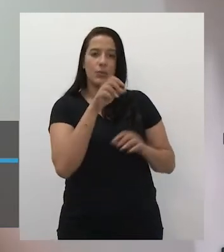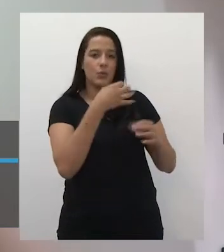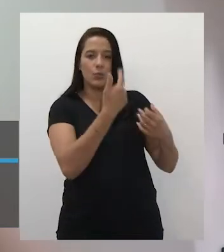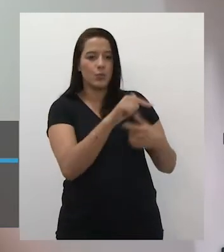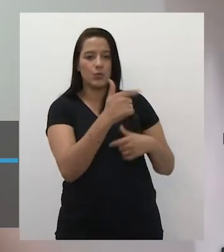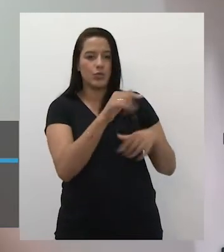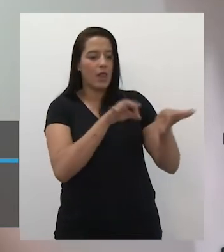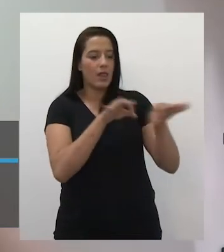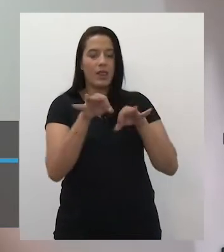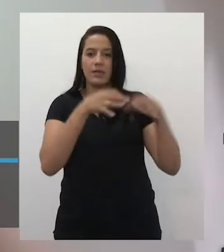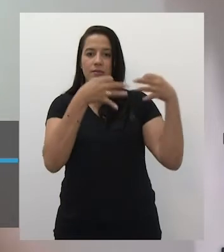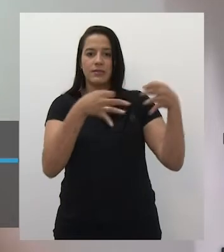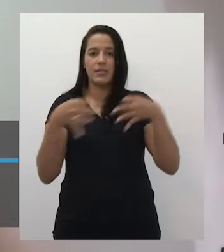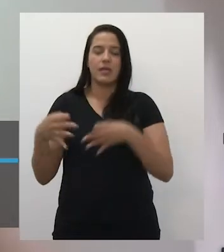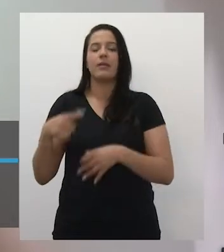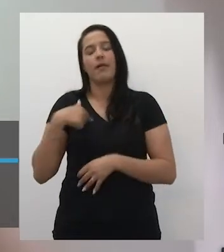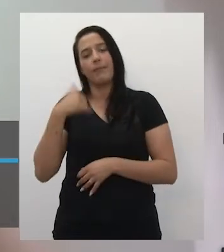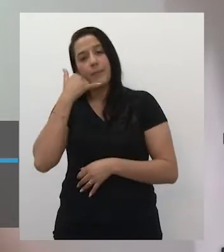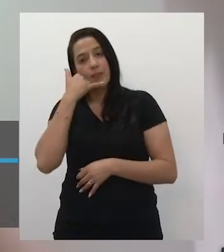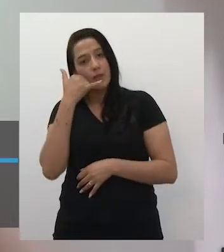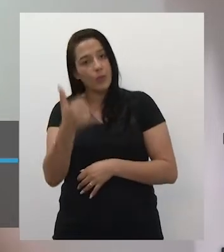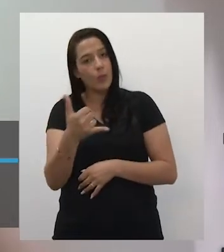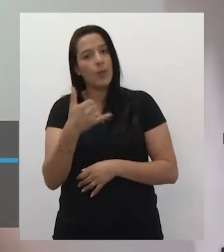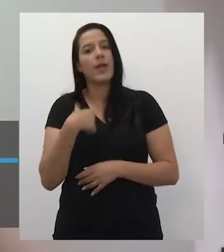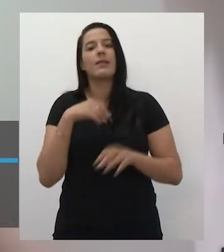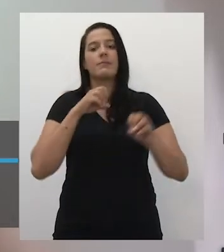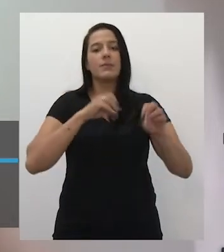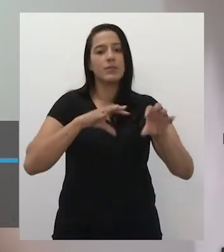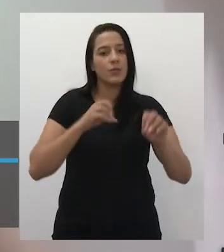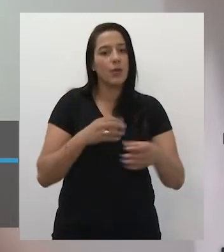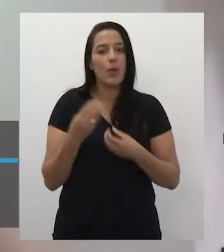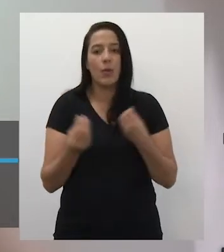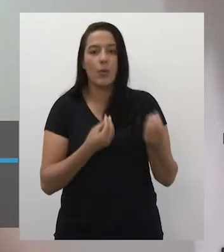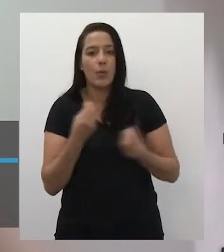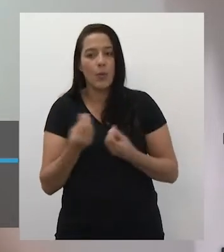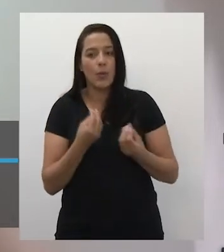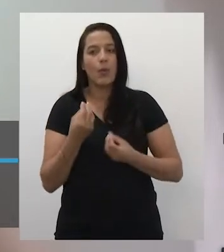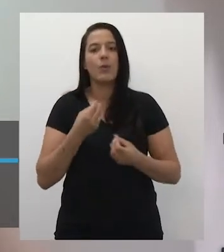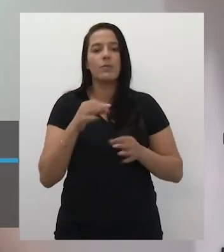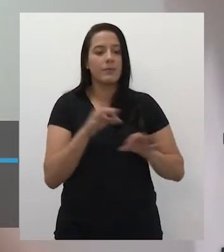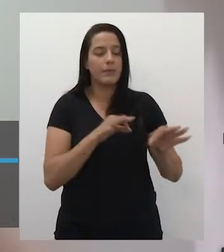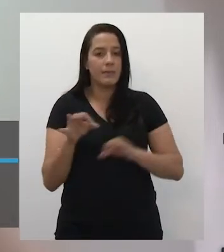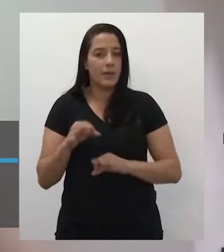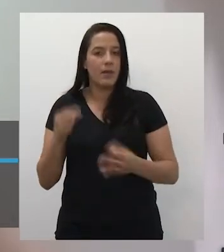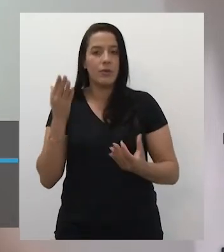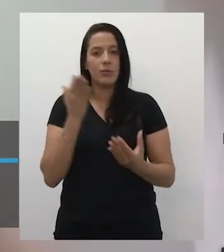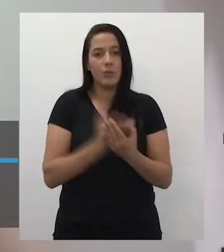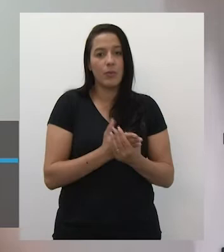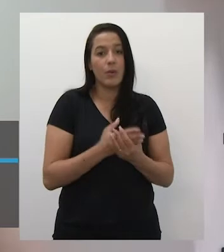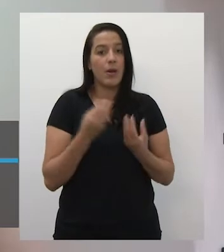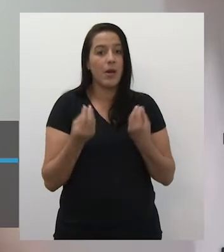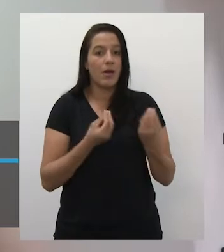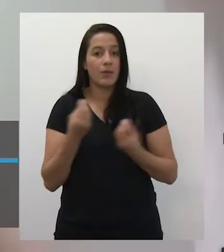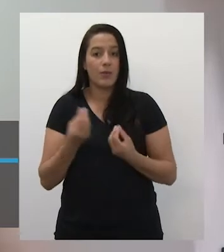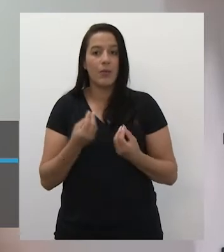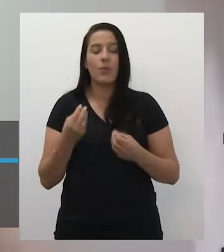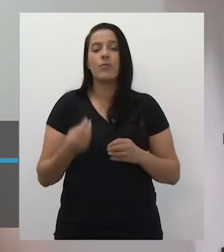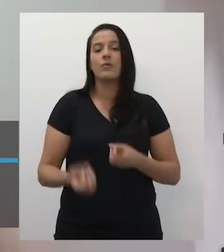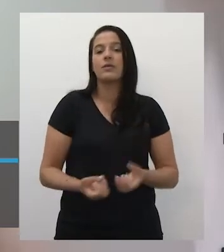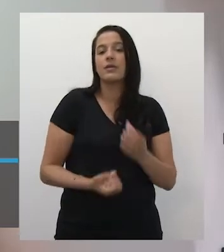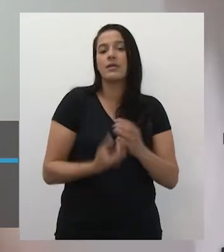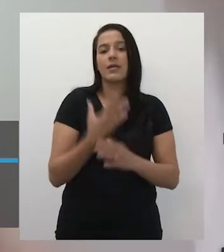erros aconteceram, devolução de documentos também. Mas, como eu digo, né, sempre temos anjinhos que olham por